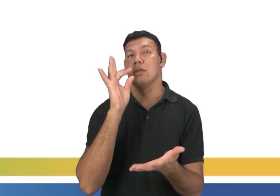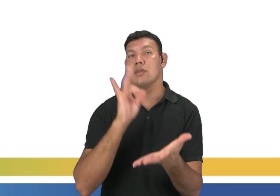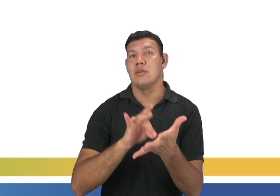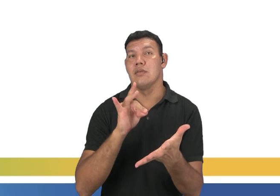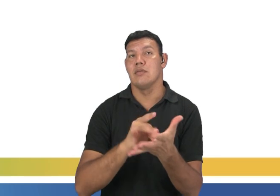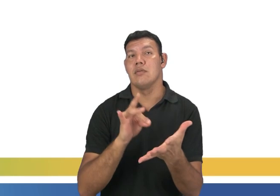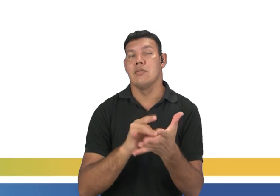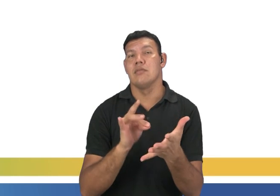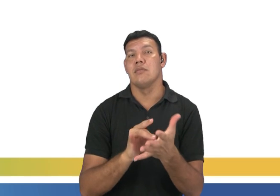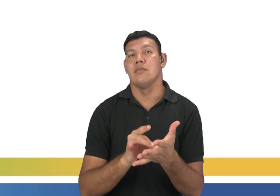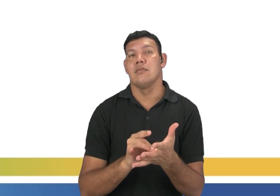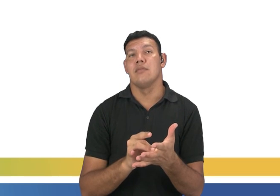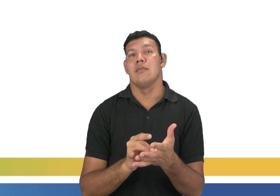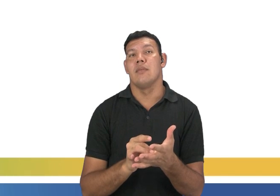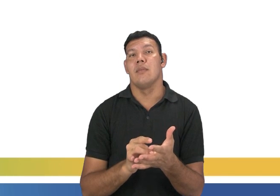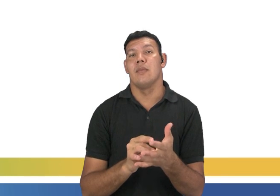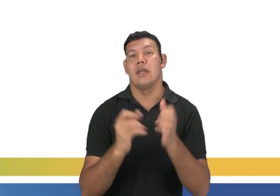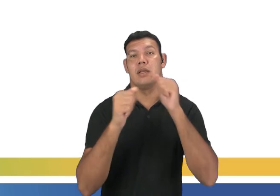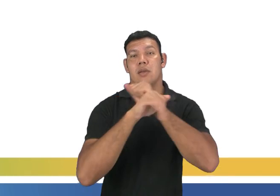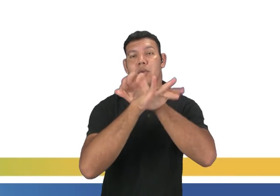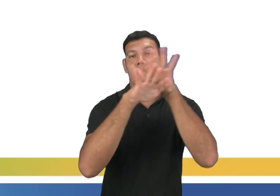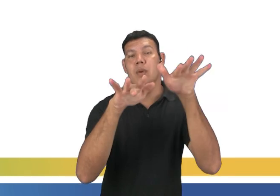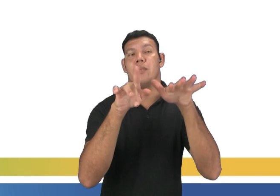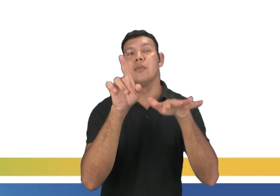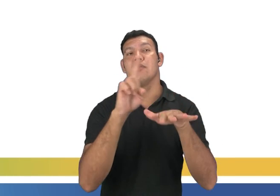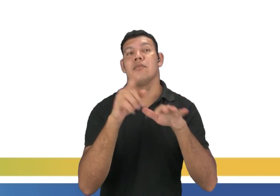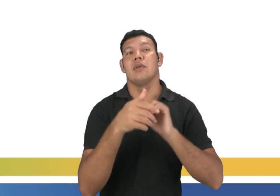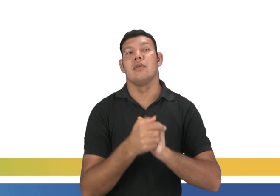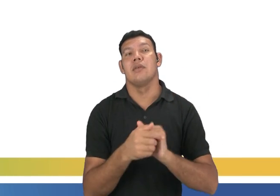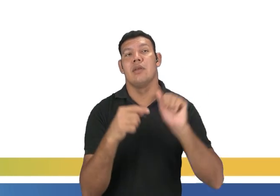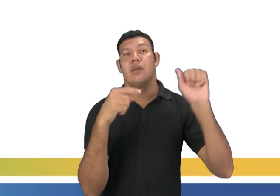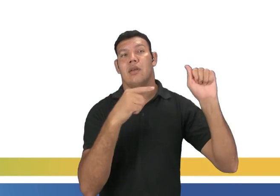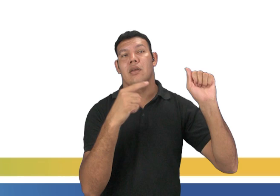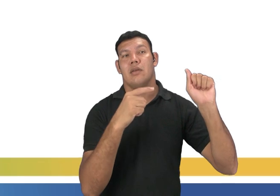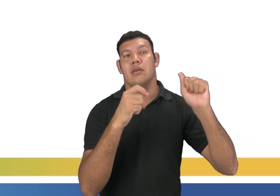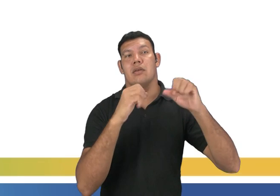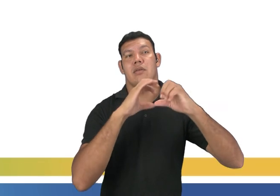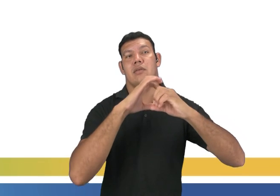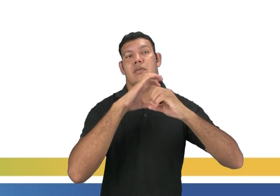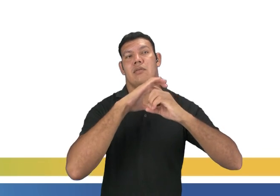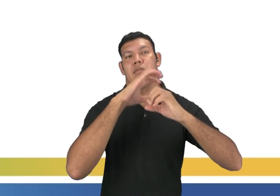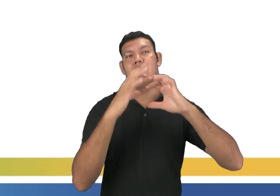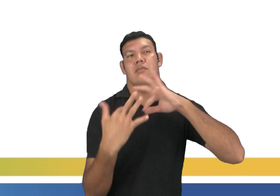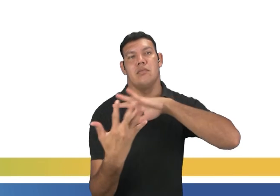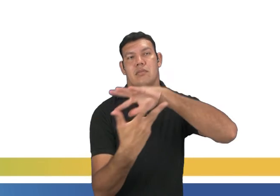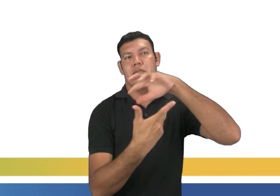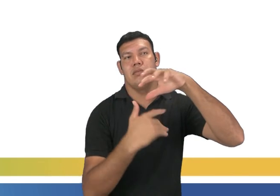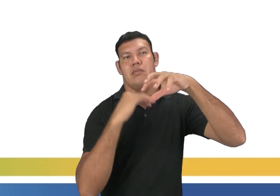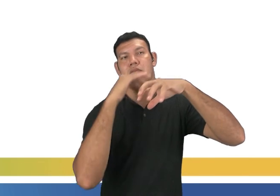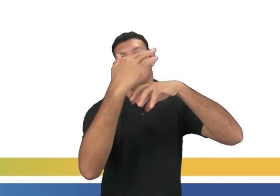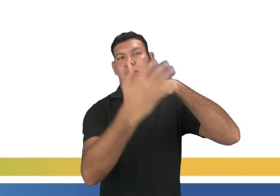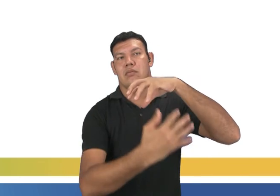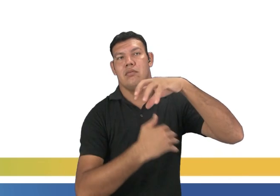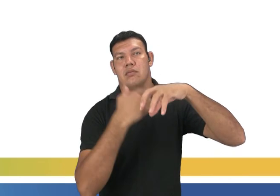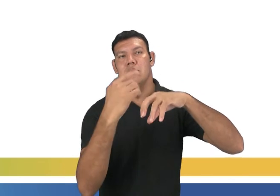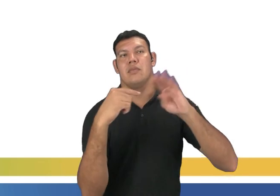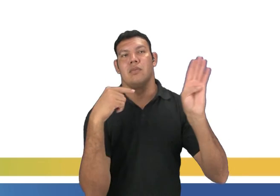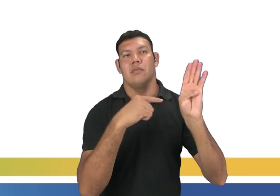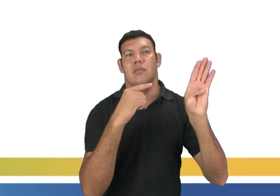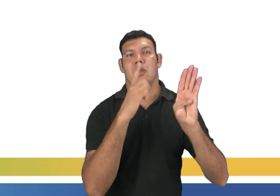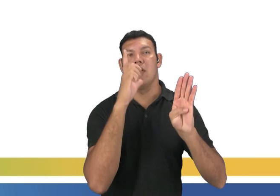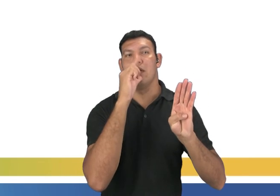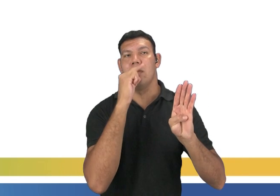se propagam na atmosfera, na água, no vácuo ou nos meios metálicos. Então, pessoal, questão simples